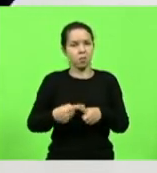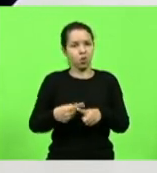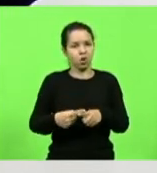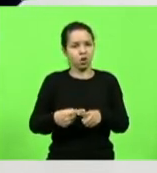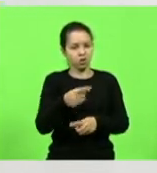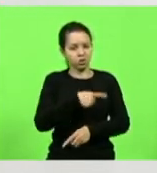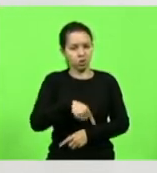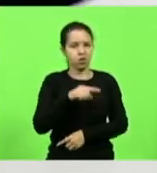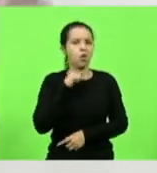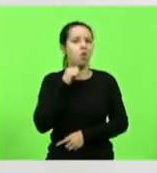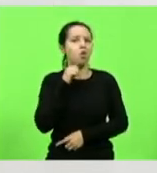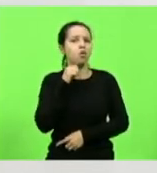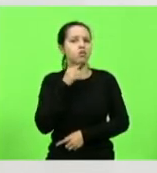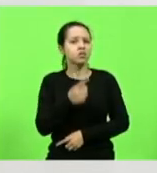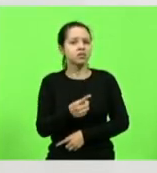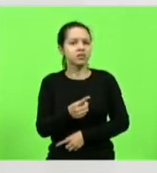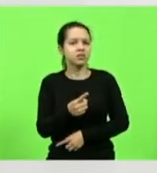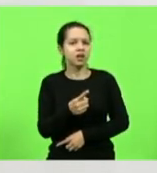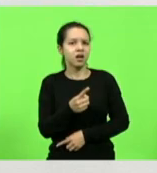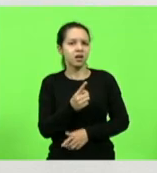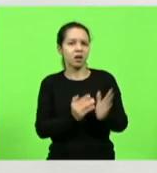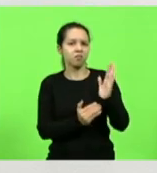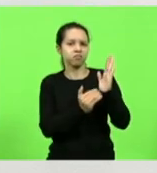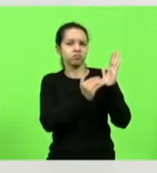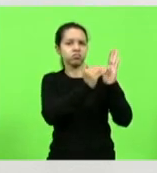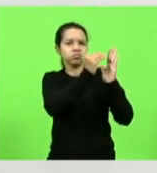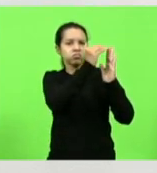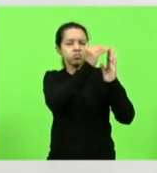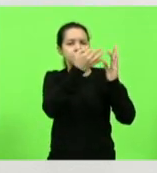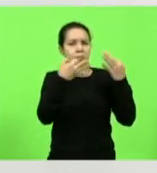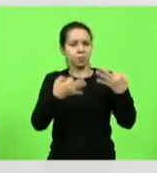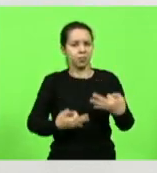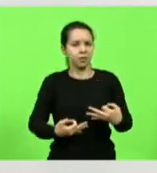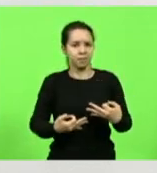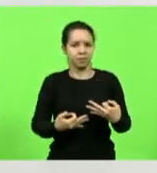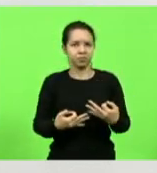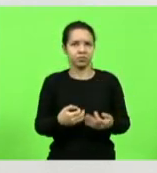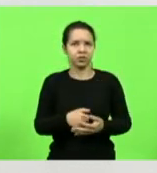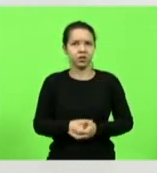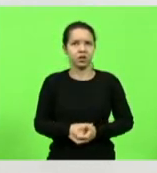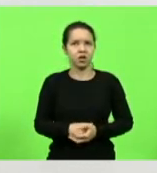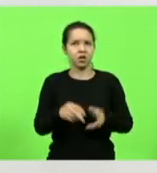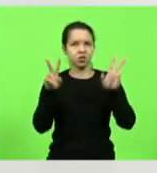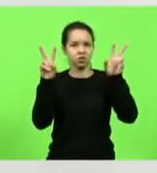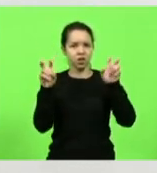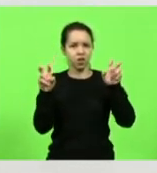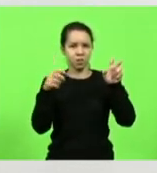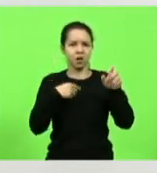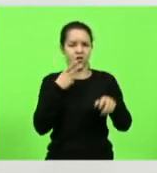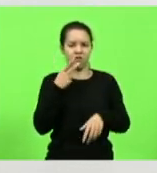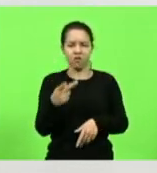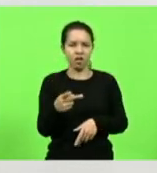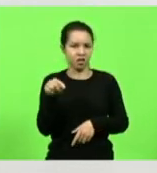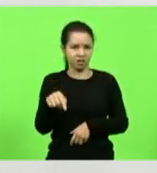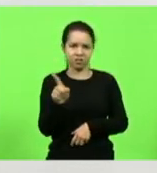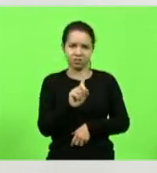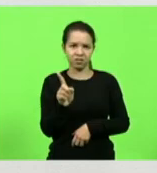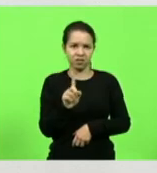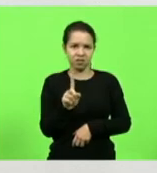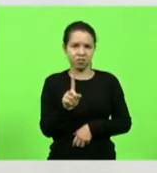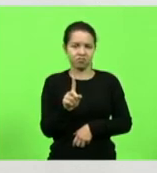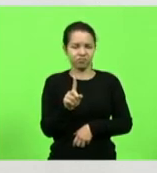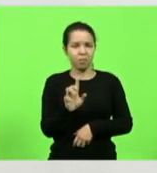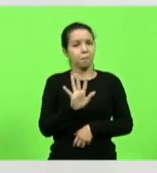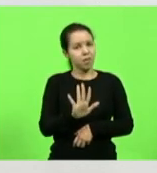não consegue alcançar a máxima. Isso é um absurdo, nem era sobre isso que eu ia falar, presidente, mas eu parabenizei